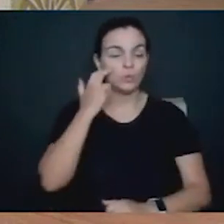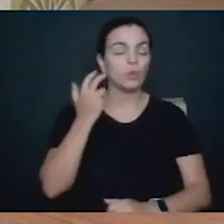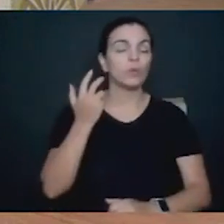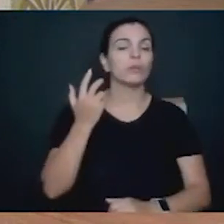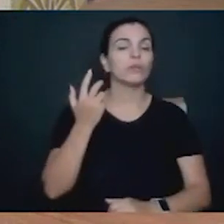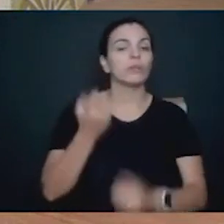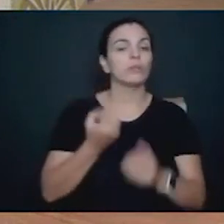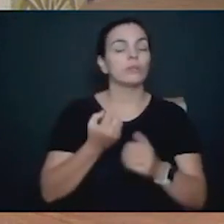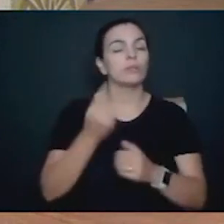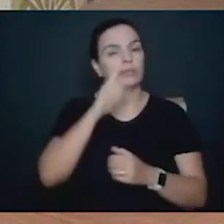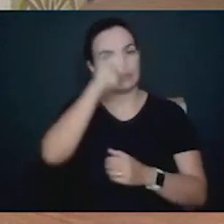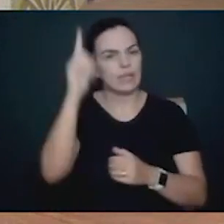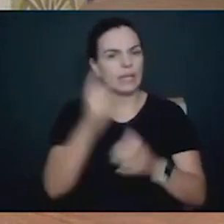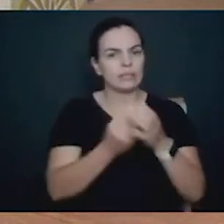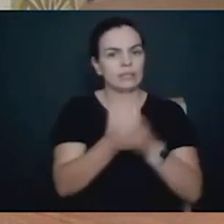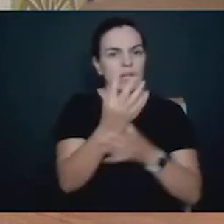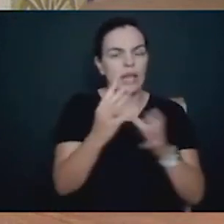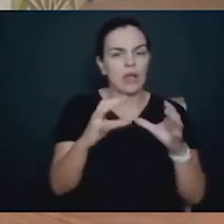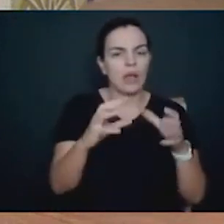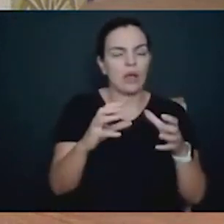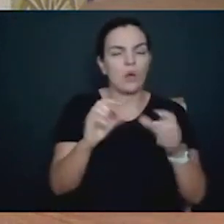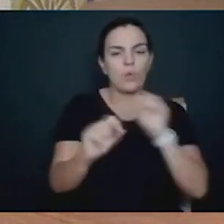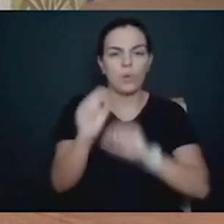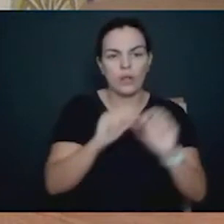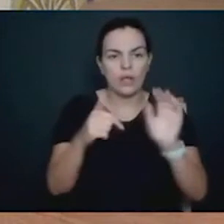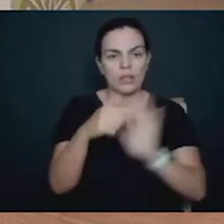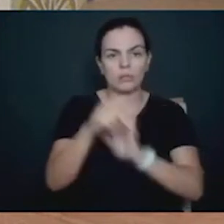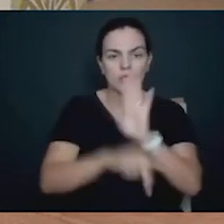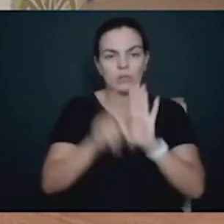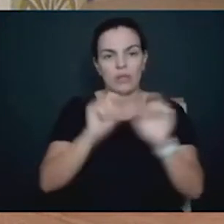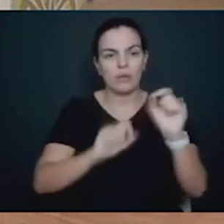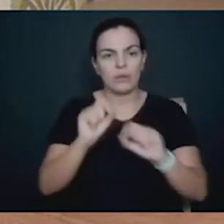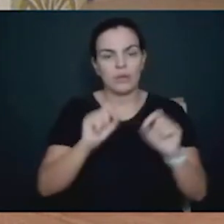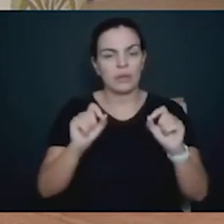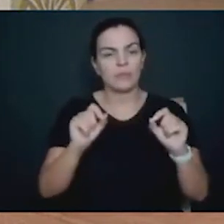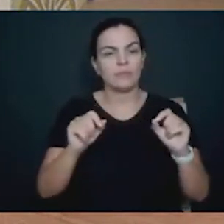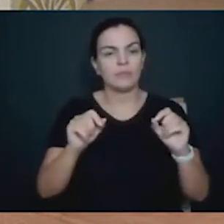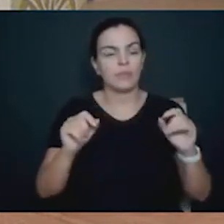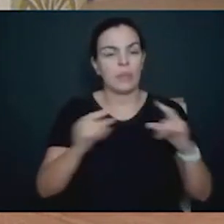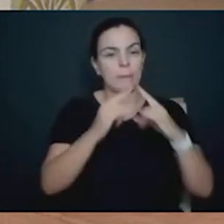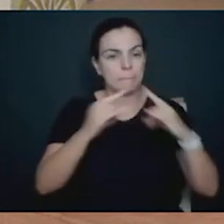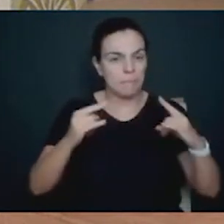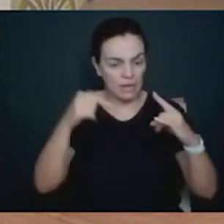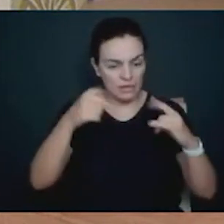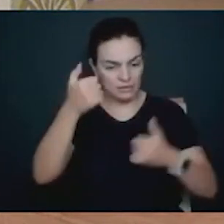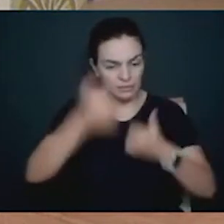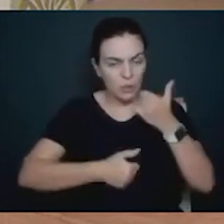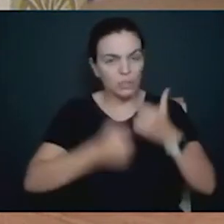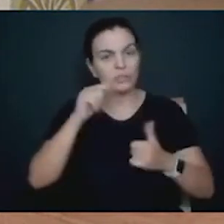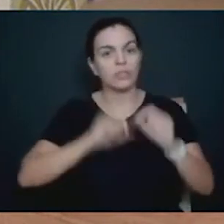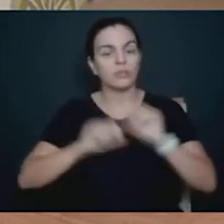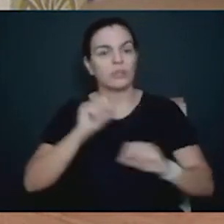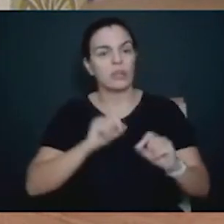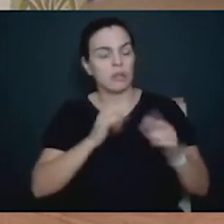Banca do Esporte, uma forma de incentivar a arrecadação de calçados destinados à prática de atividade física e também de materiais esportivos